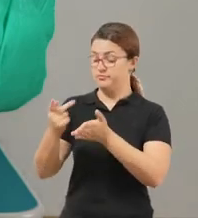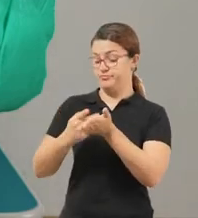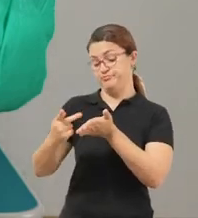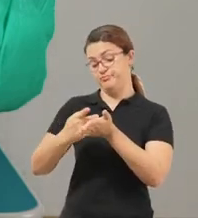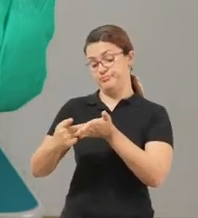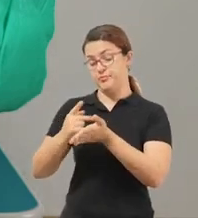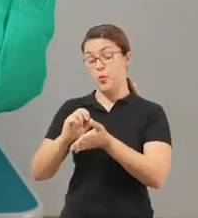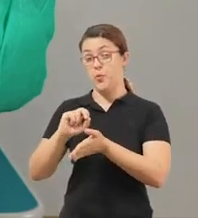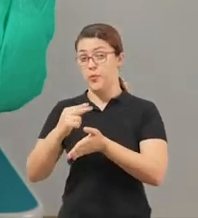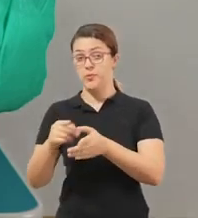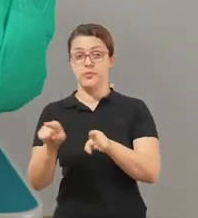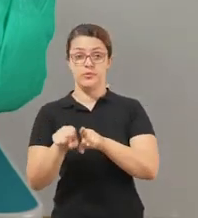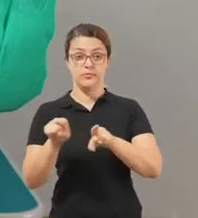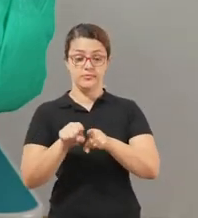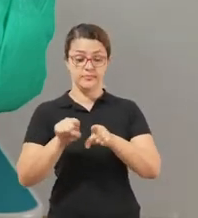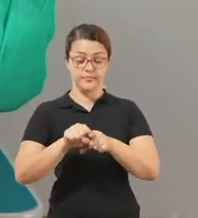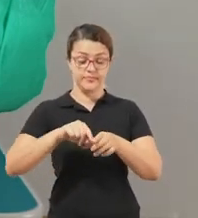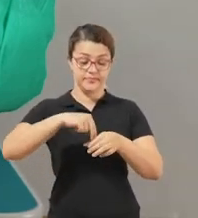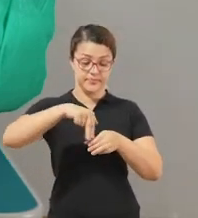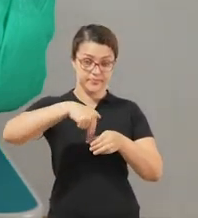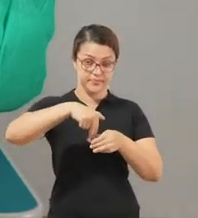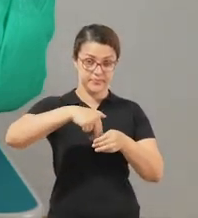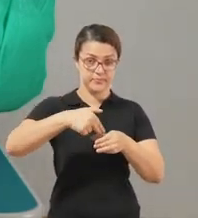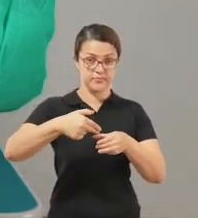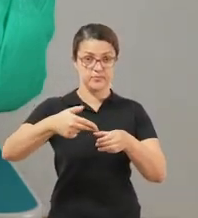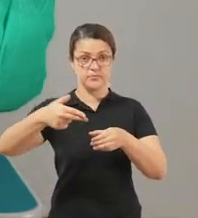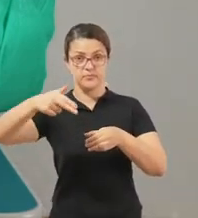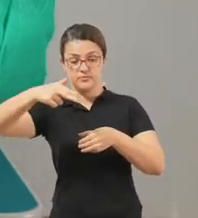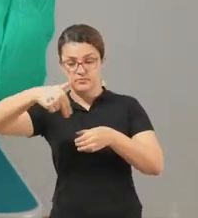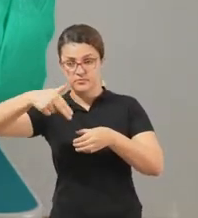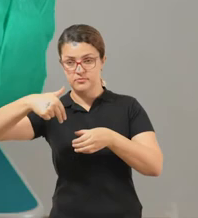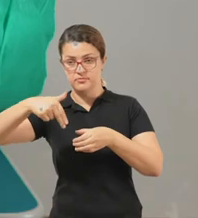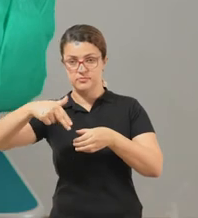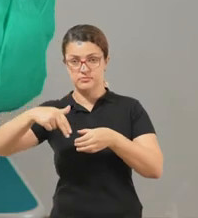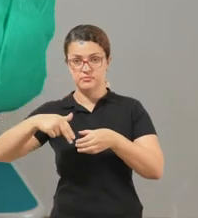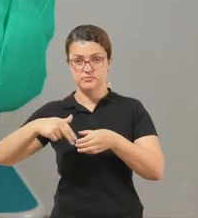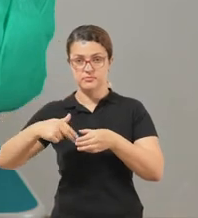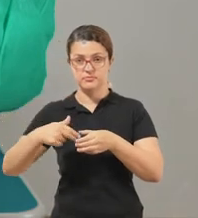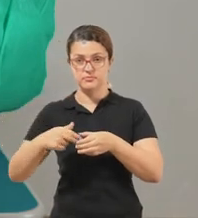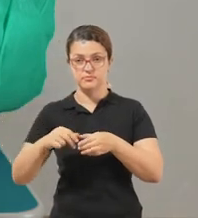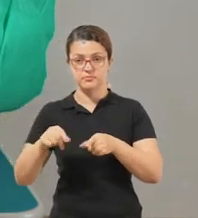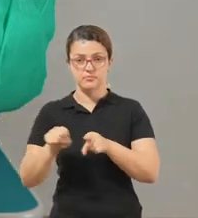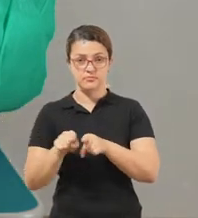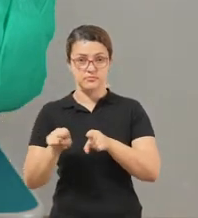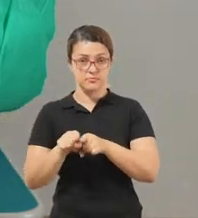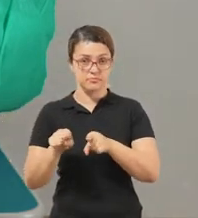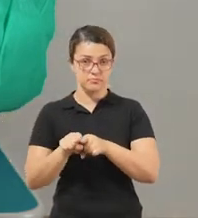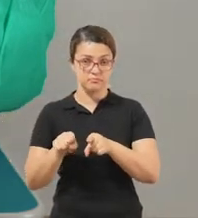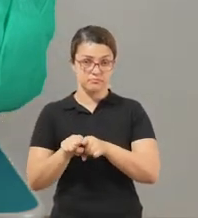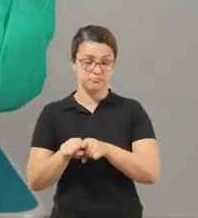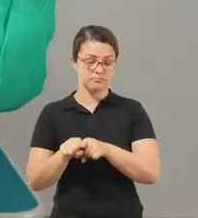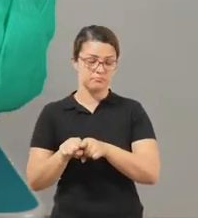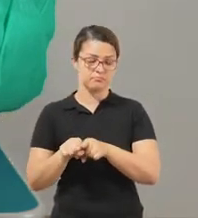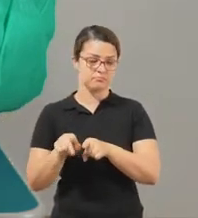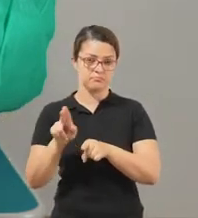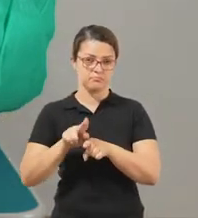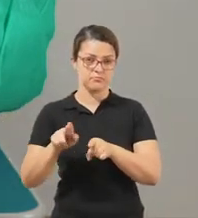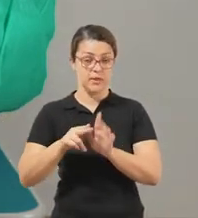Ou também, com o guache e a própria mãozinha da criança, ela pode representar